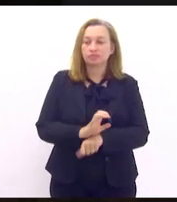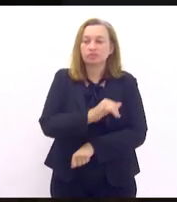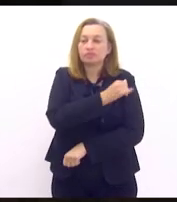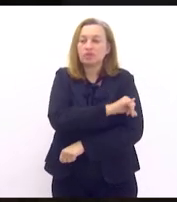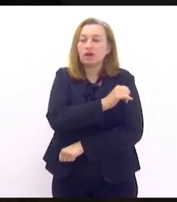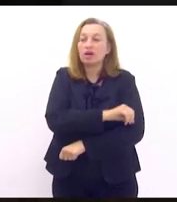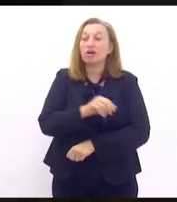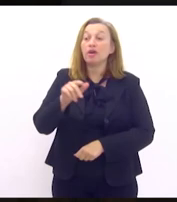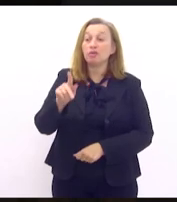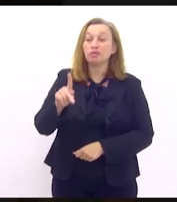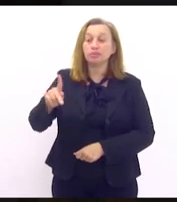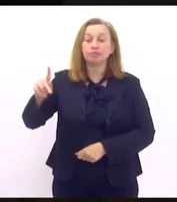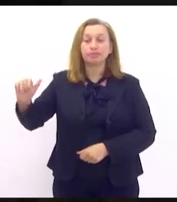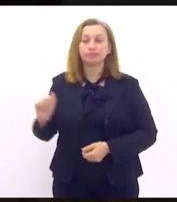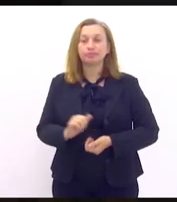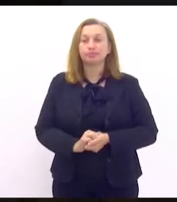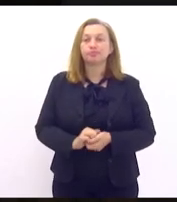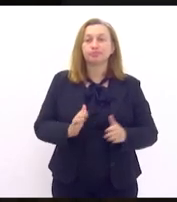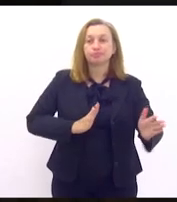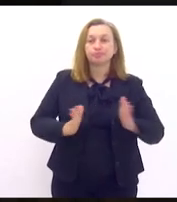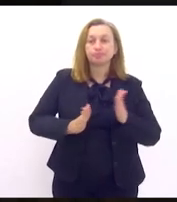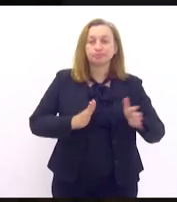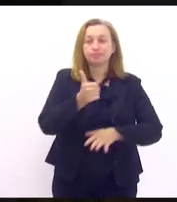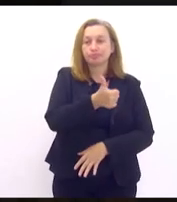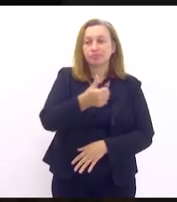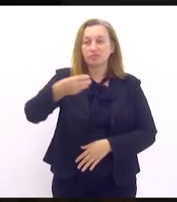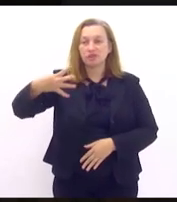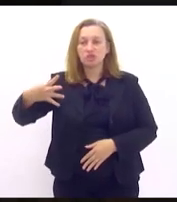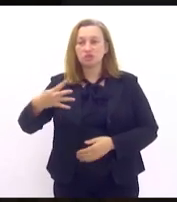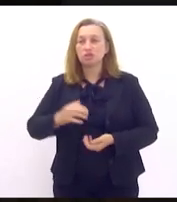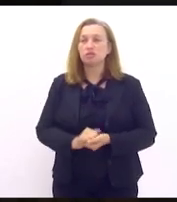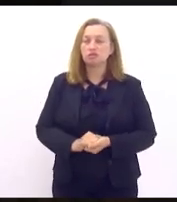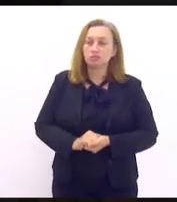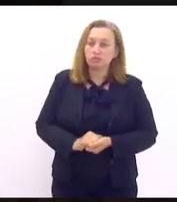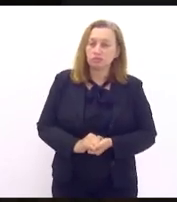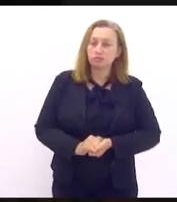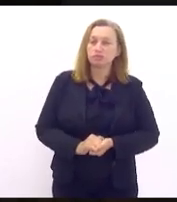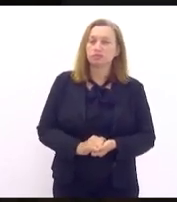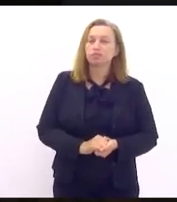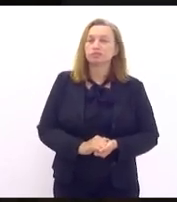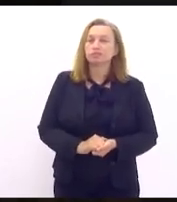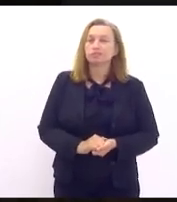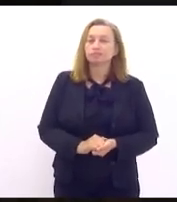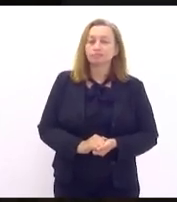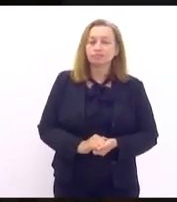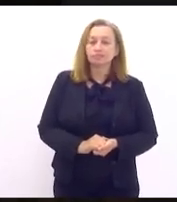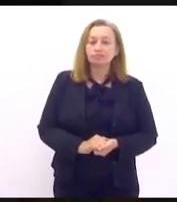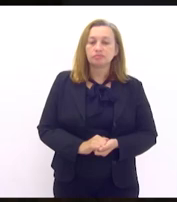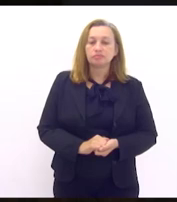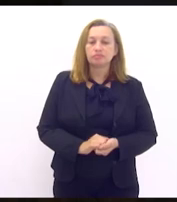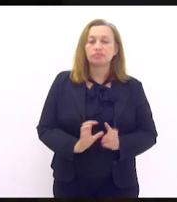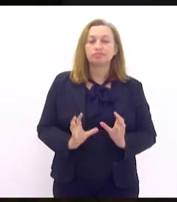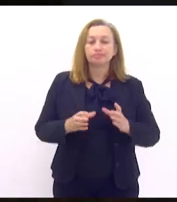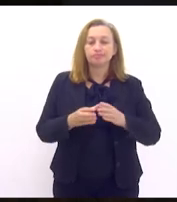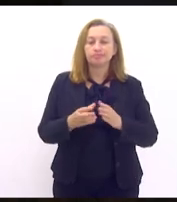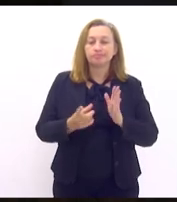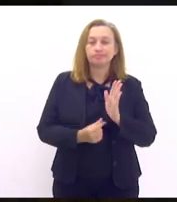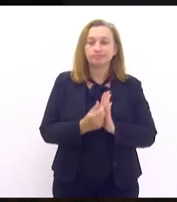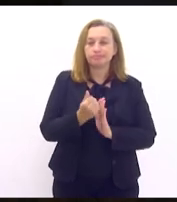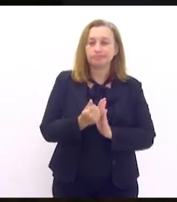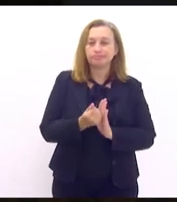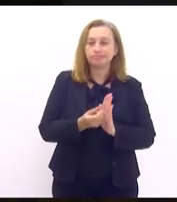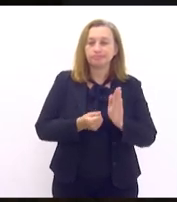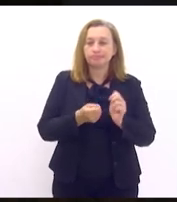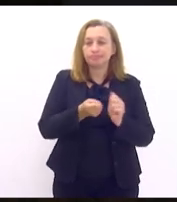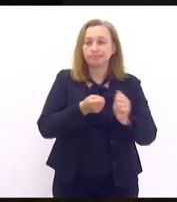PPA, para o período de 2024 a 2027. Pareceres da Comissão de Orçamento, Finanças, Casão